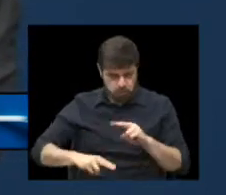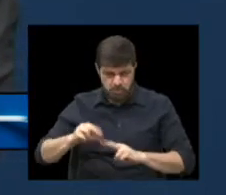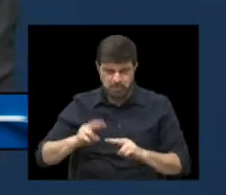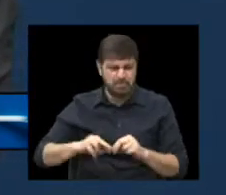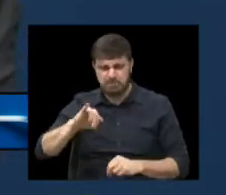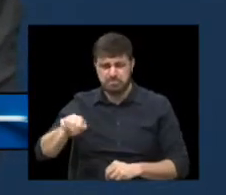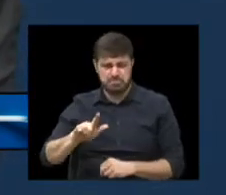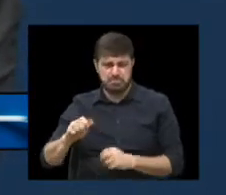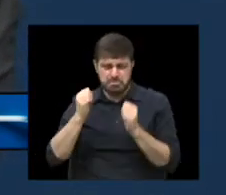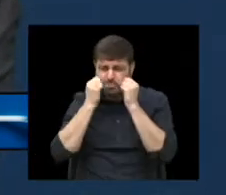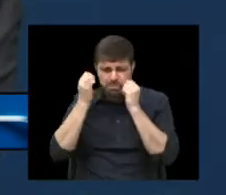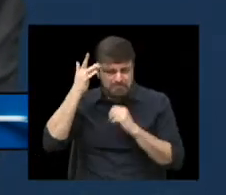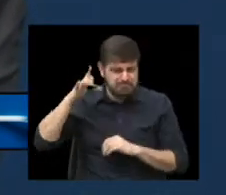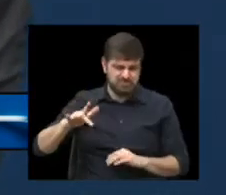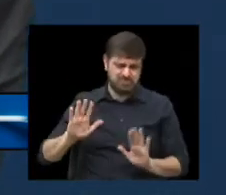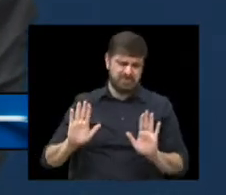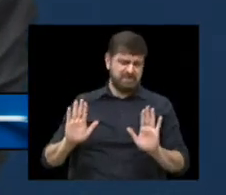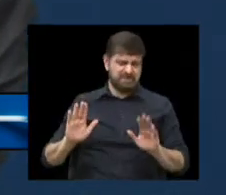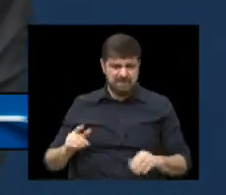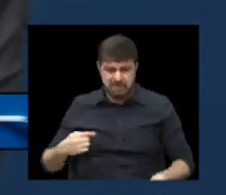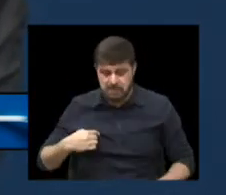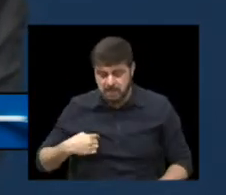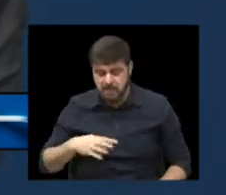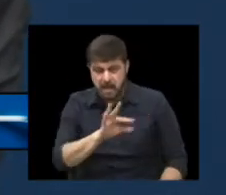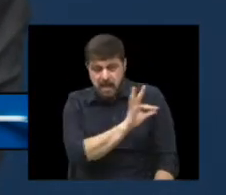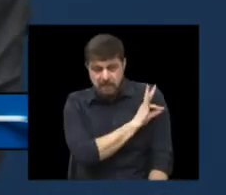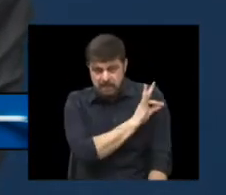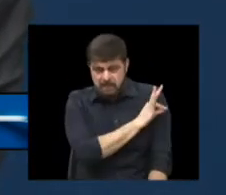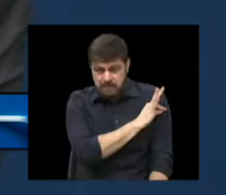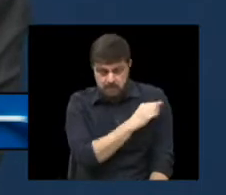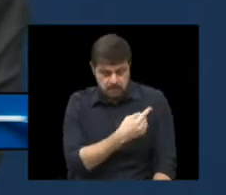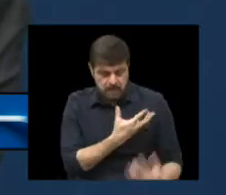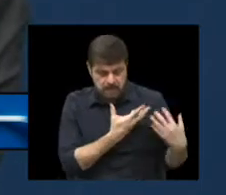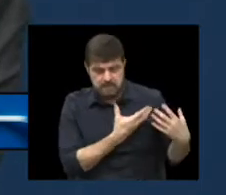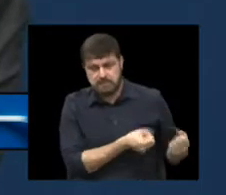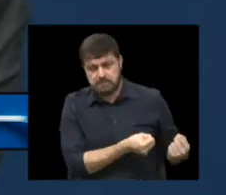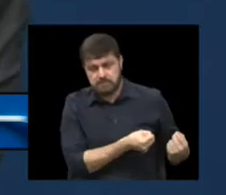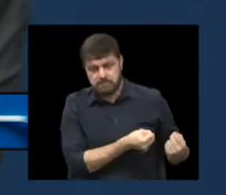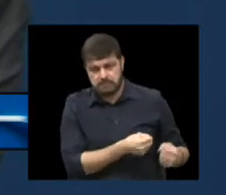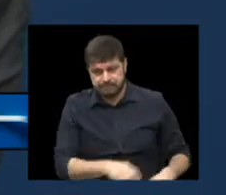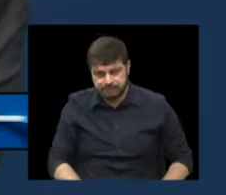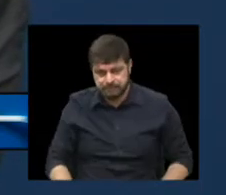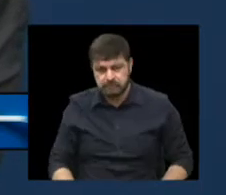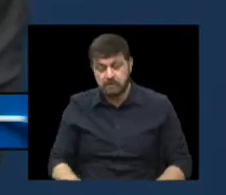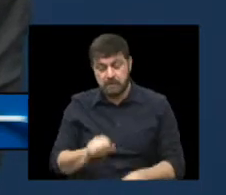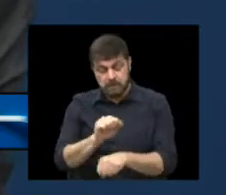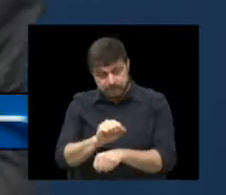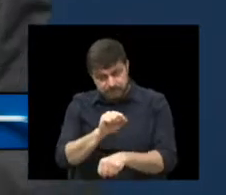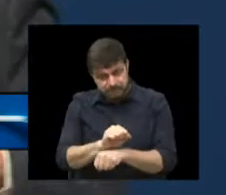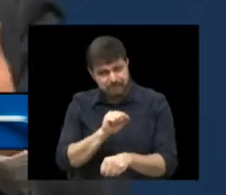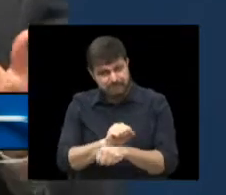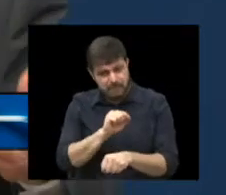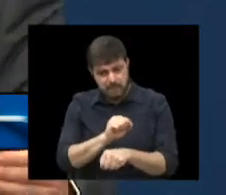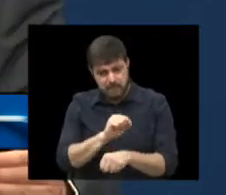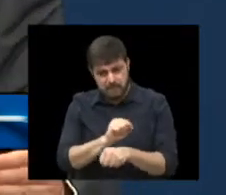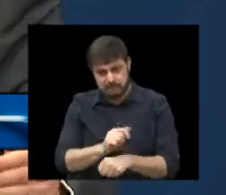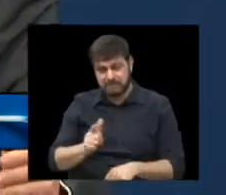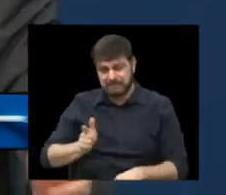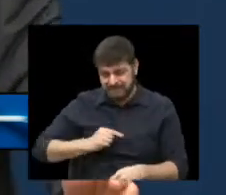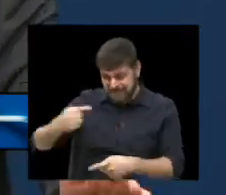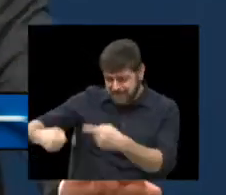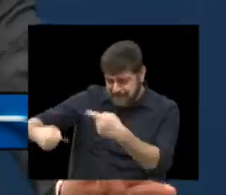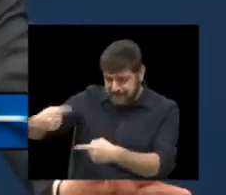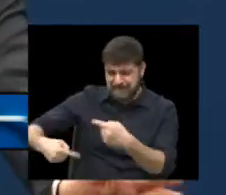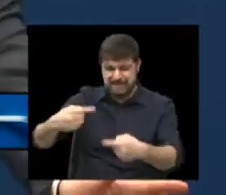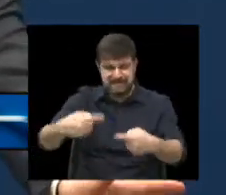não tenho certeza aqui agora. E a Prefeitura, então, aparentemente acatou, né, o pedido do Ministério Público para que possa haver mais debate. E